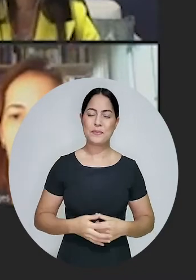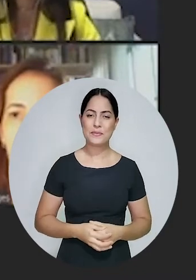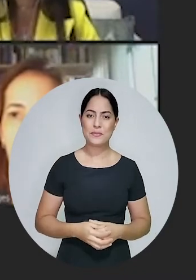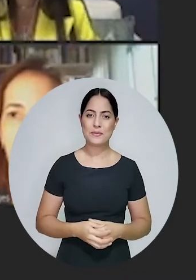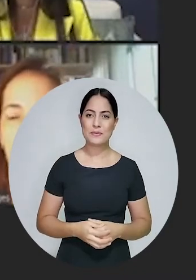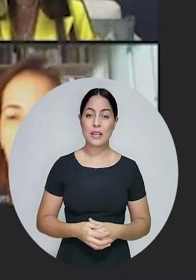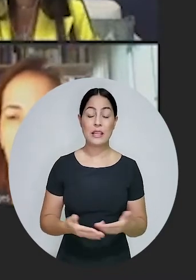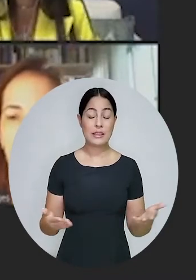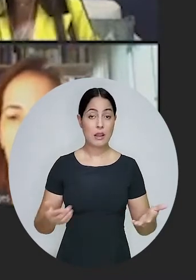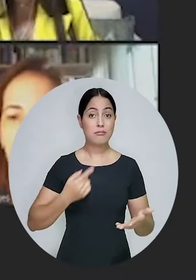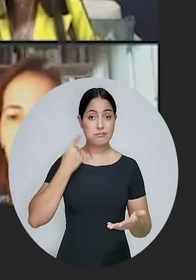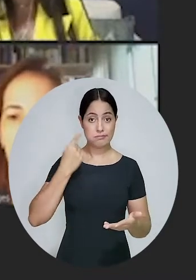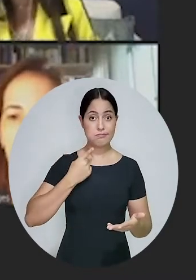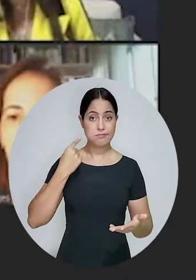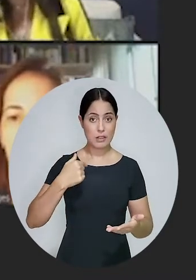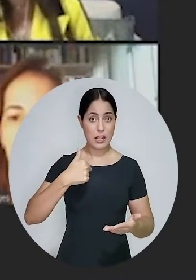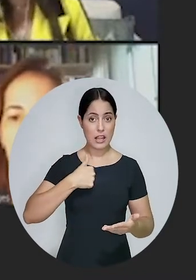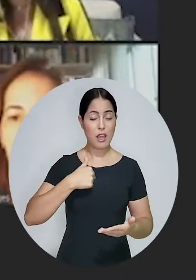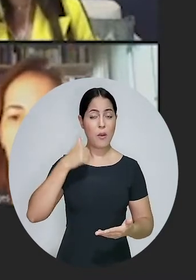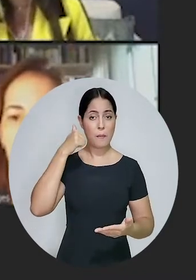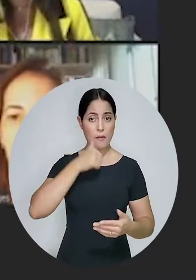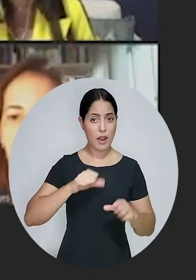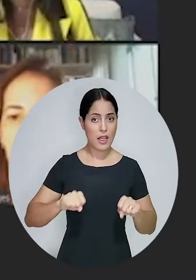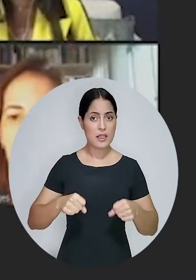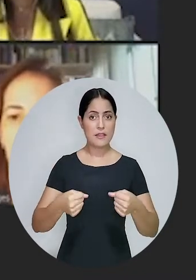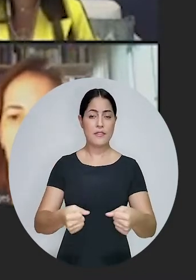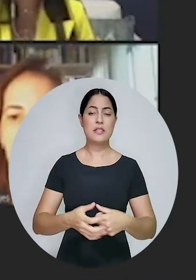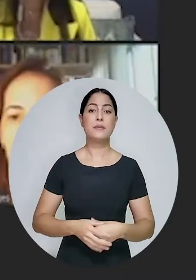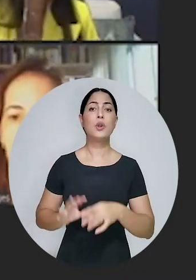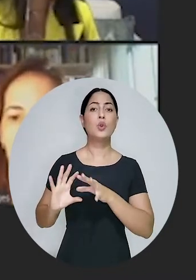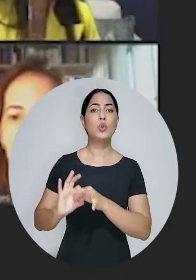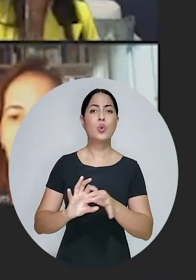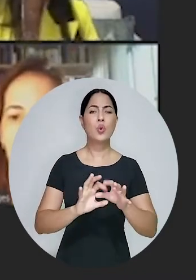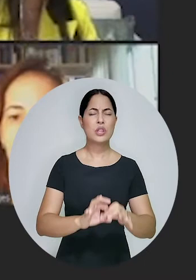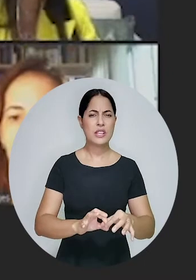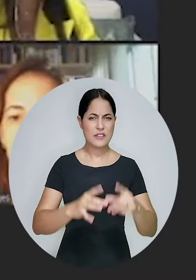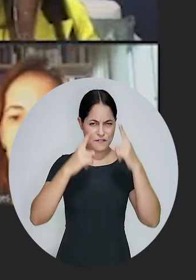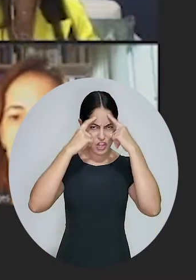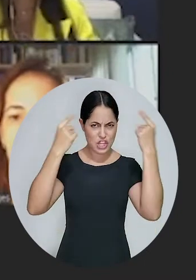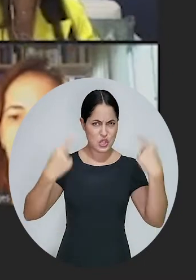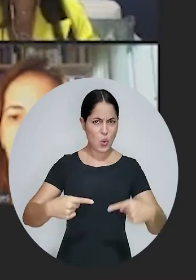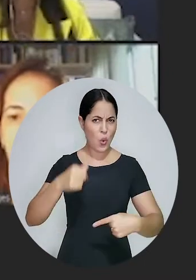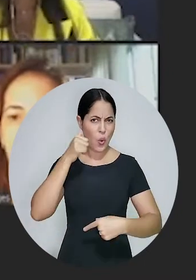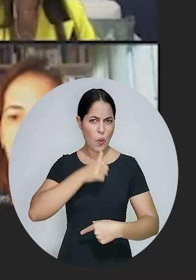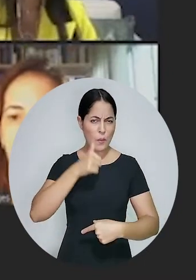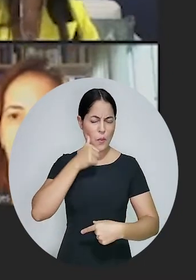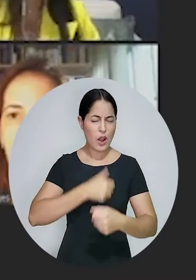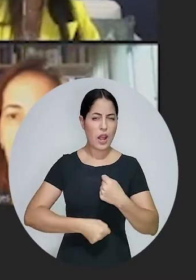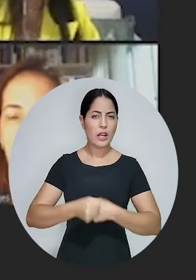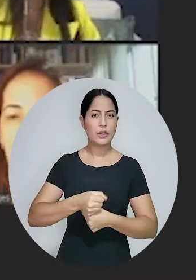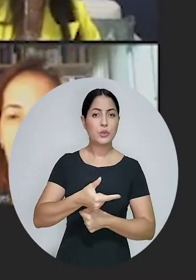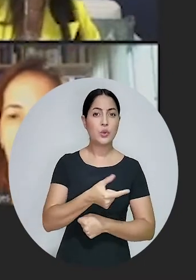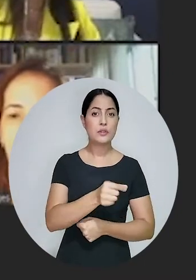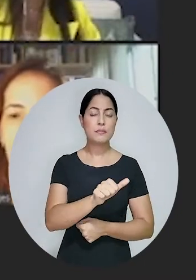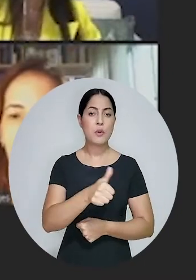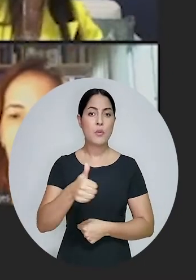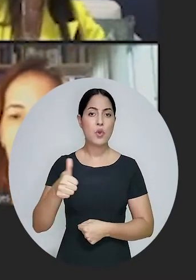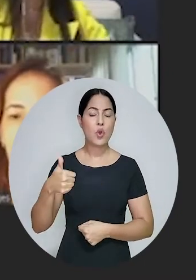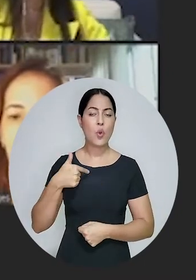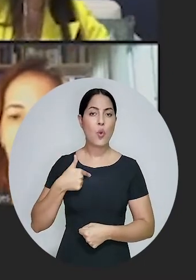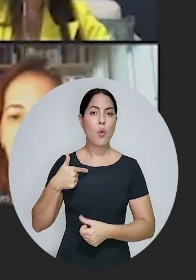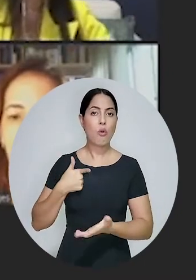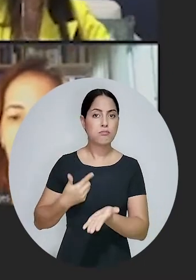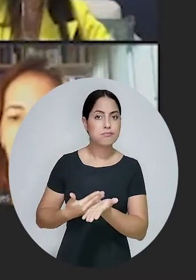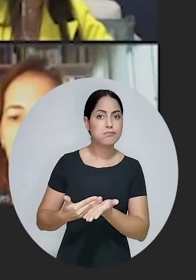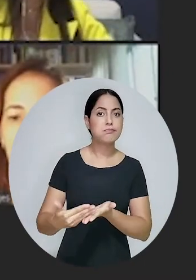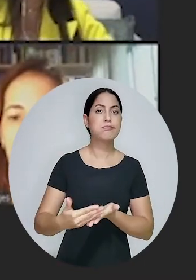levou para a defesa dos direitos das mulheres, a advocacia me levou para o enfrentamento à violência contra as mulheres. Em 2011, no ano que eu comecei a